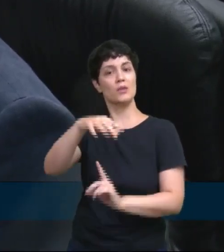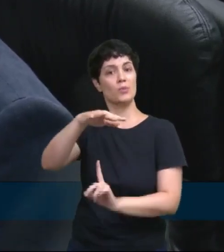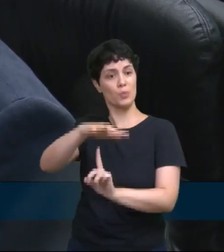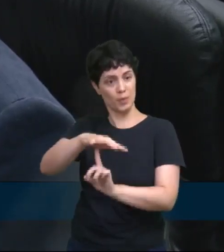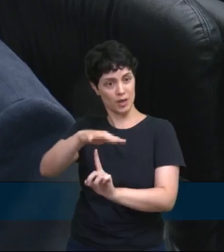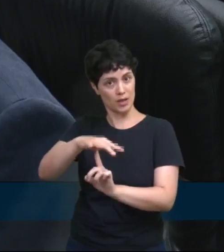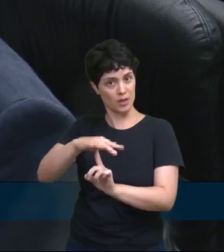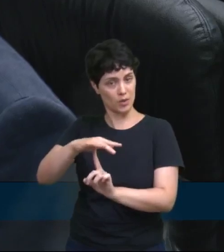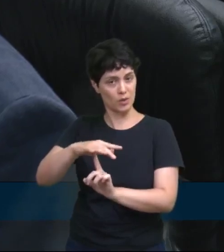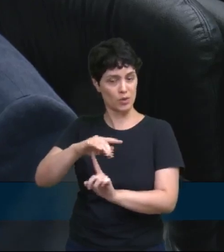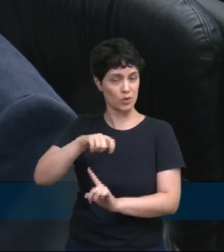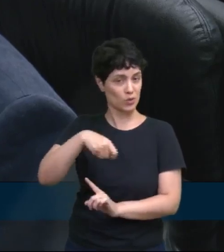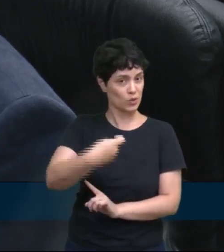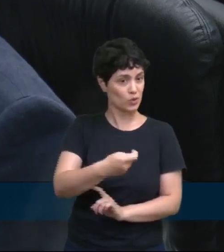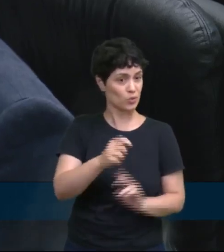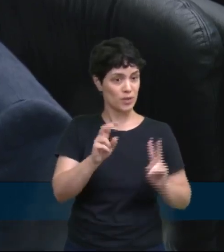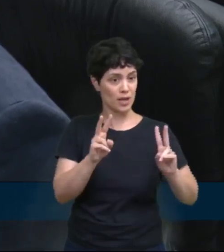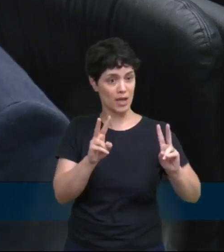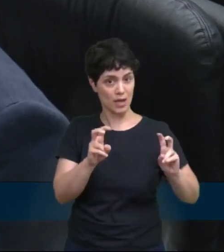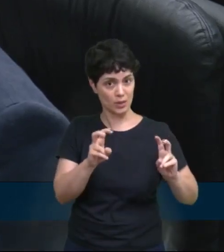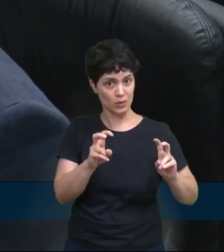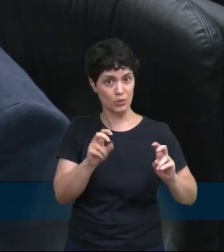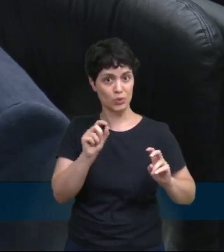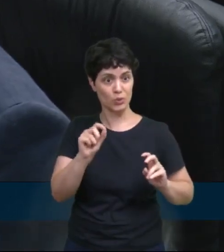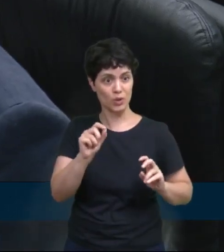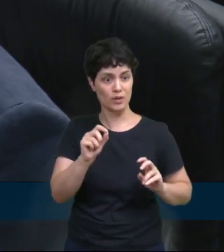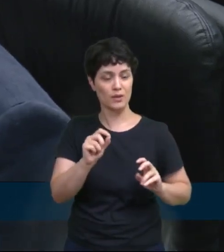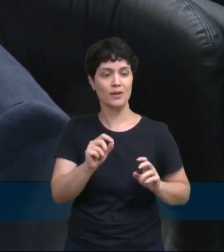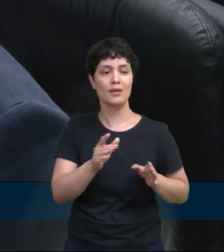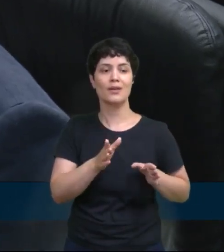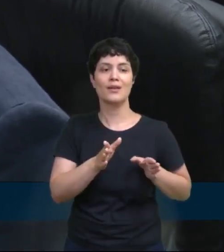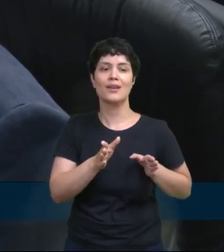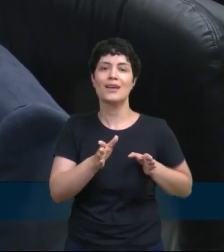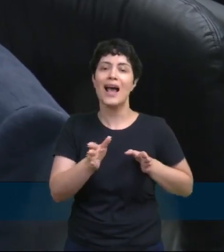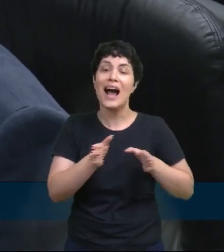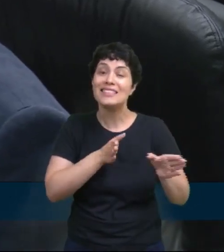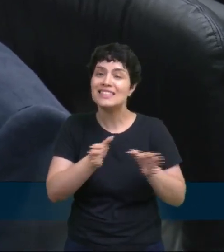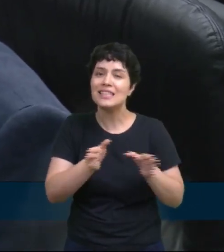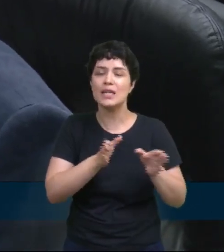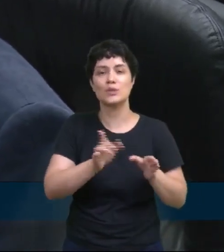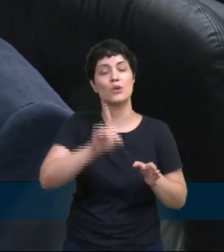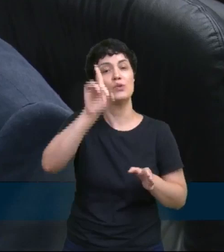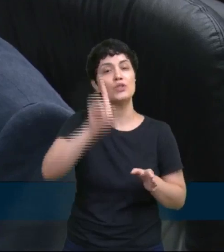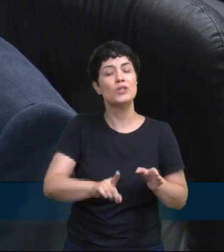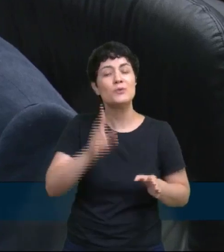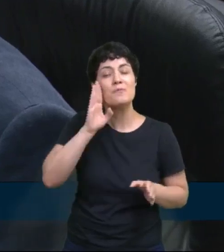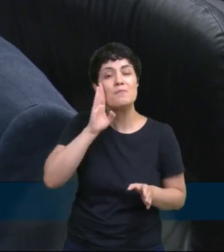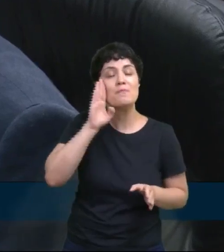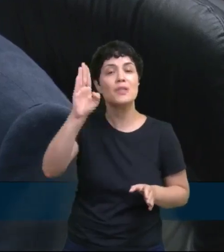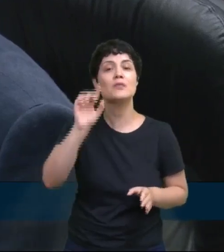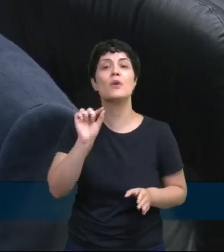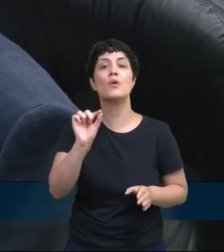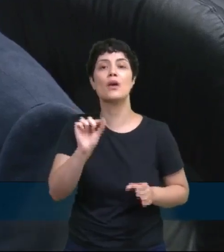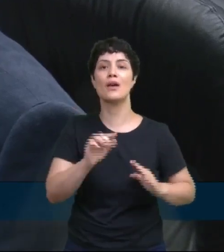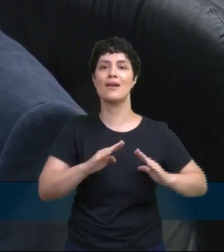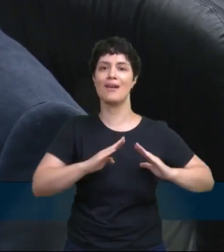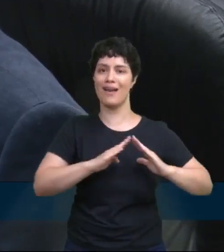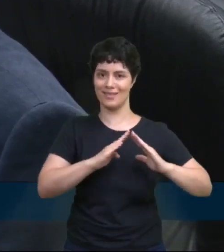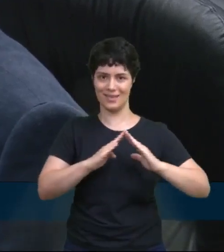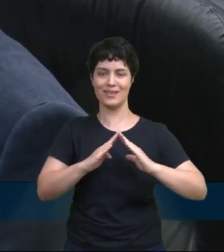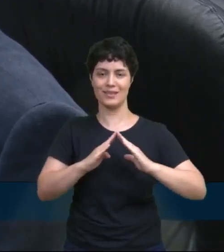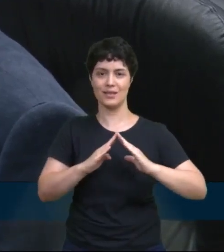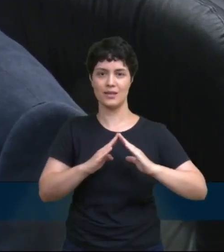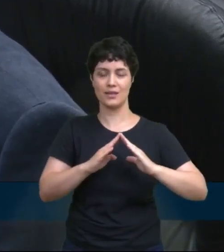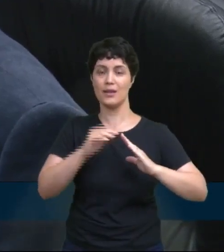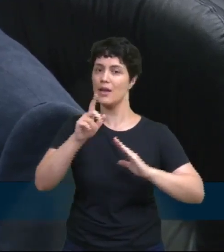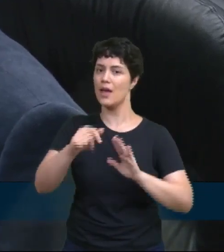em relação ao acesso ao direito fundamental de moradia